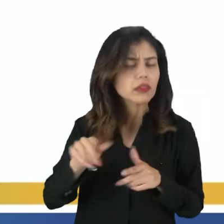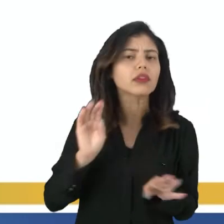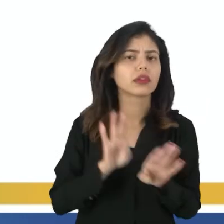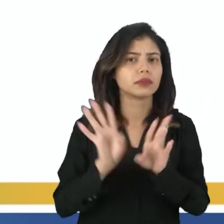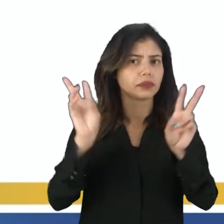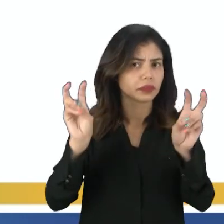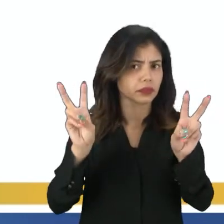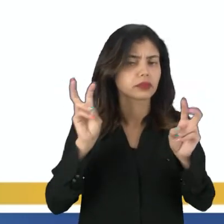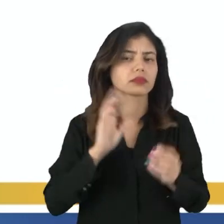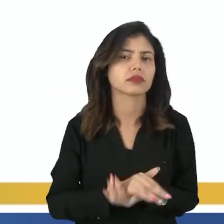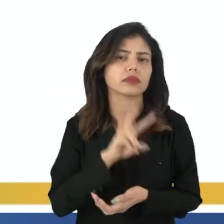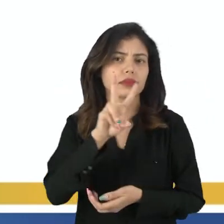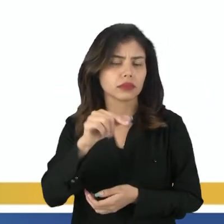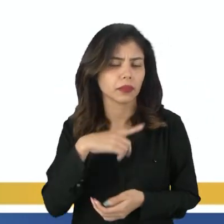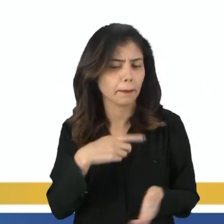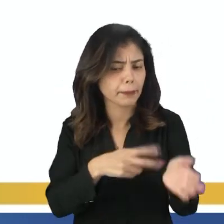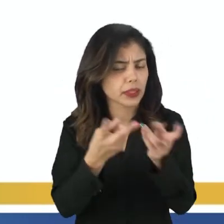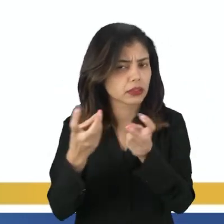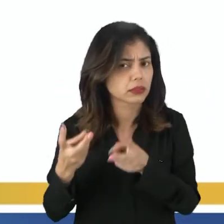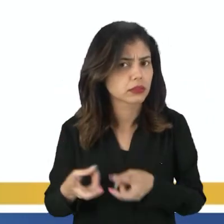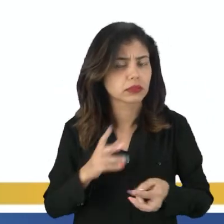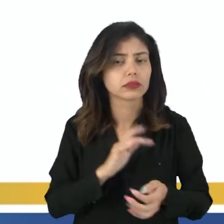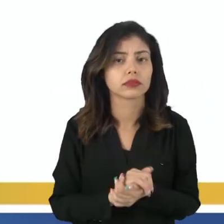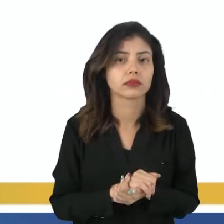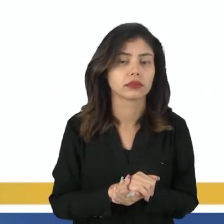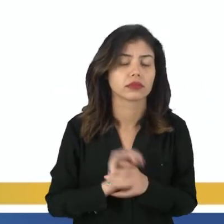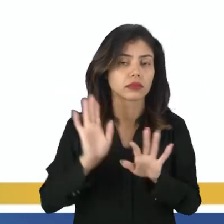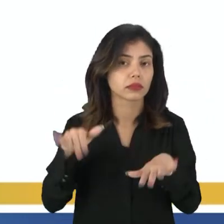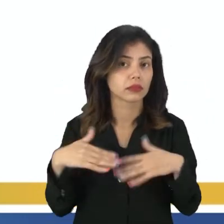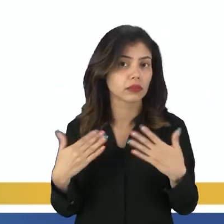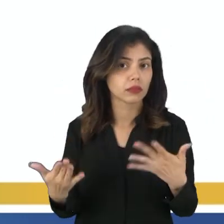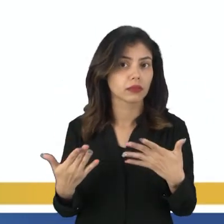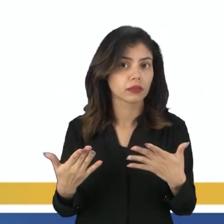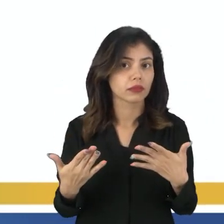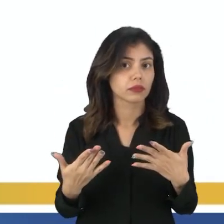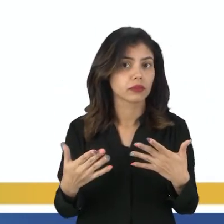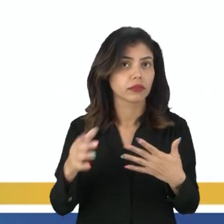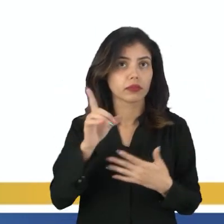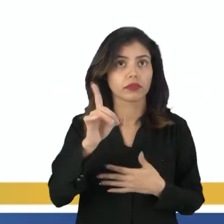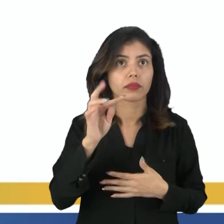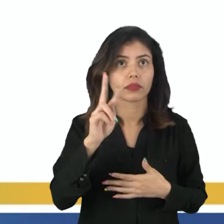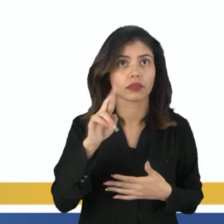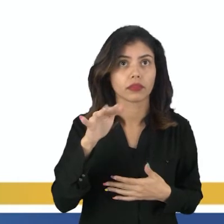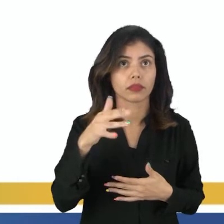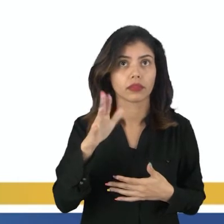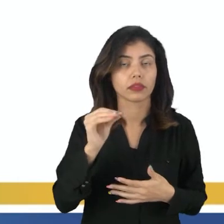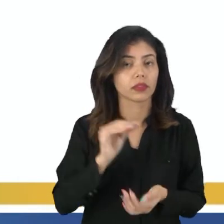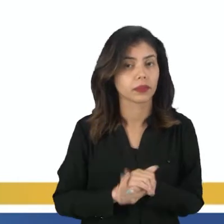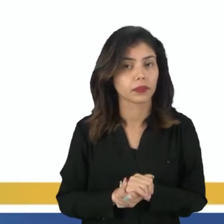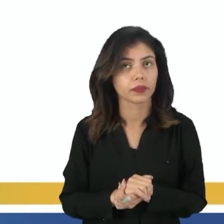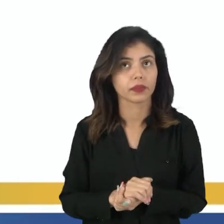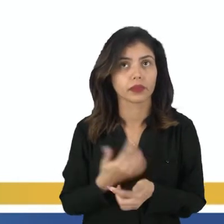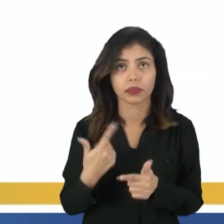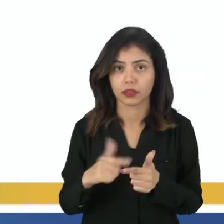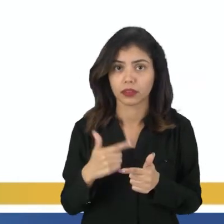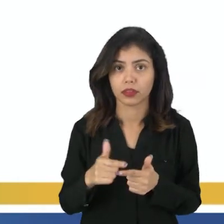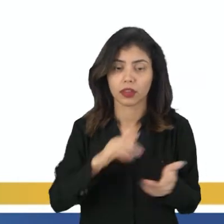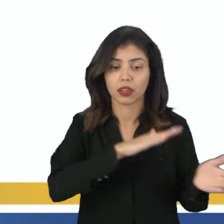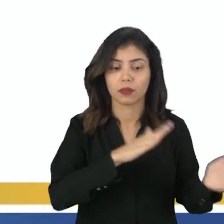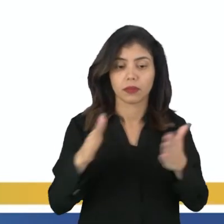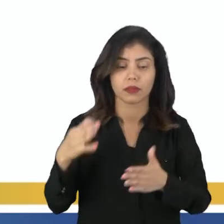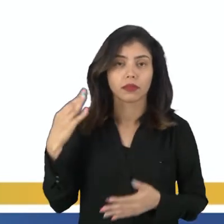a temática, você vai perceber qual a definição desse problema a partir da